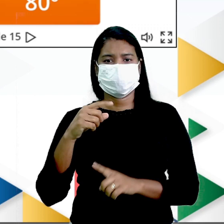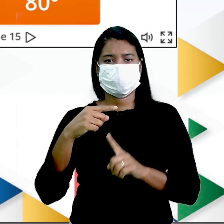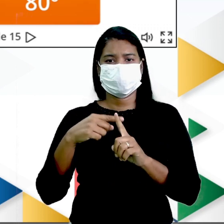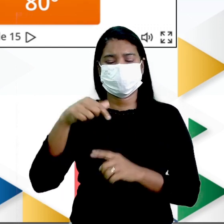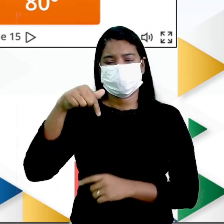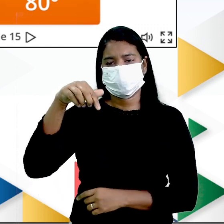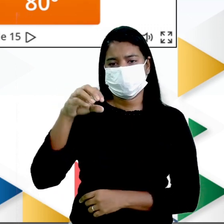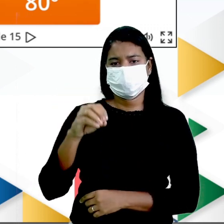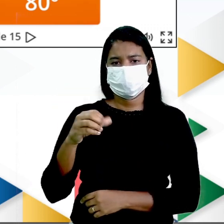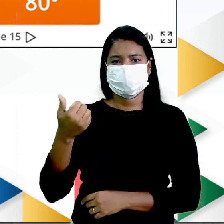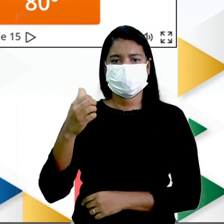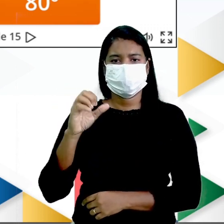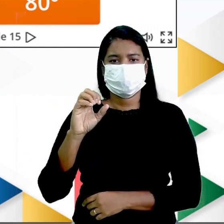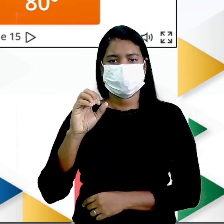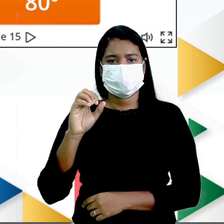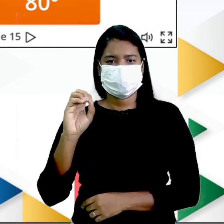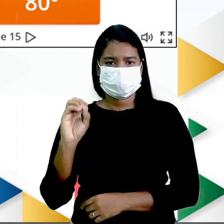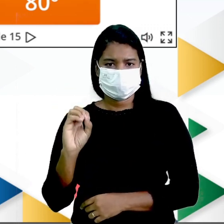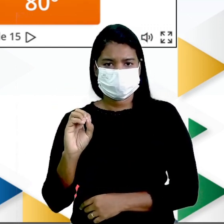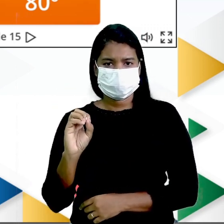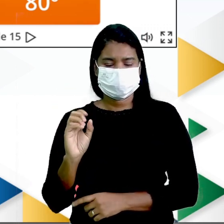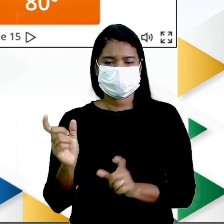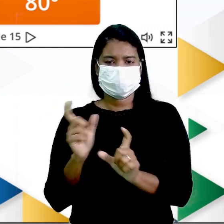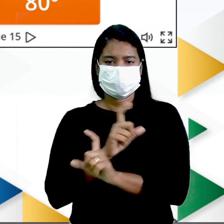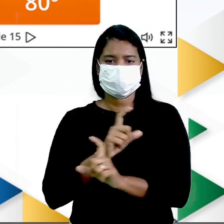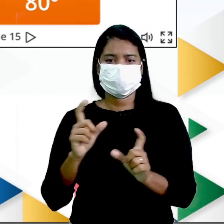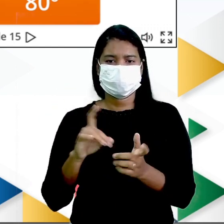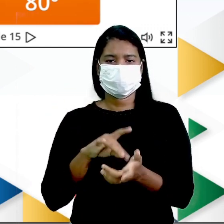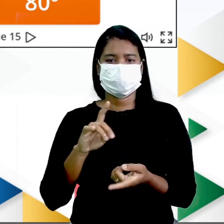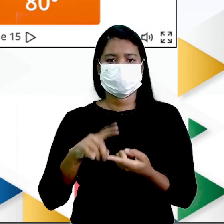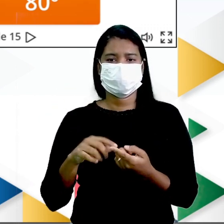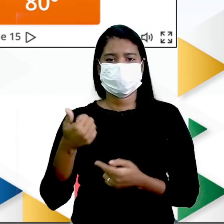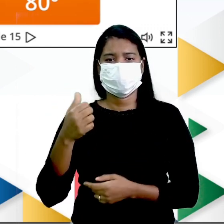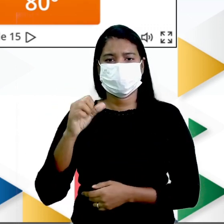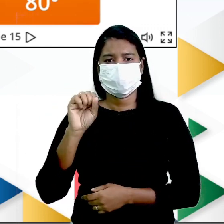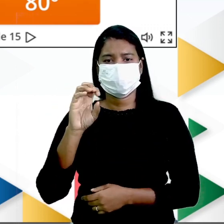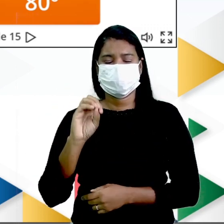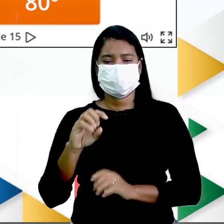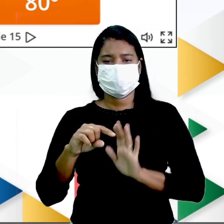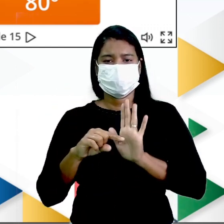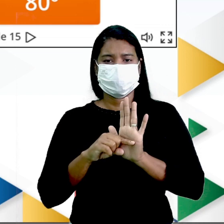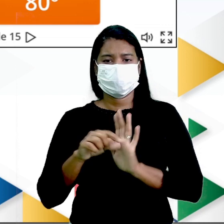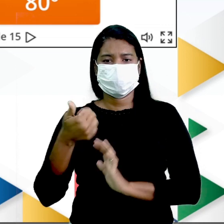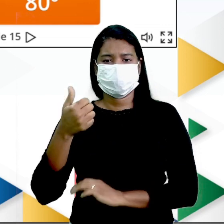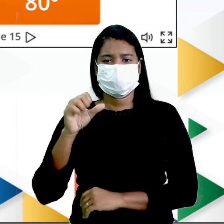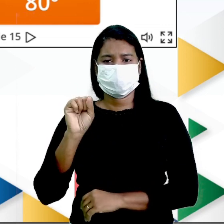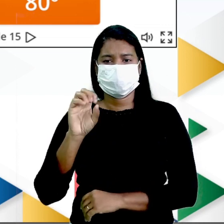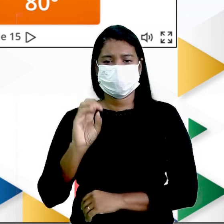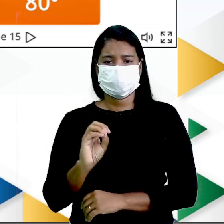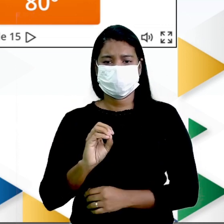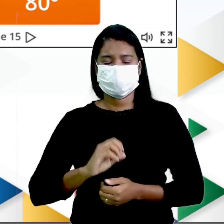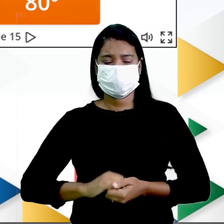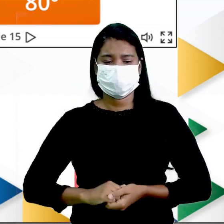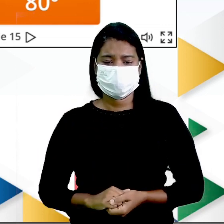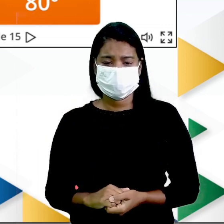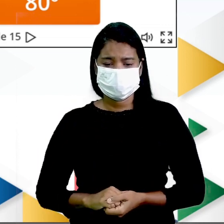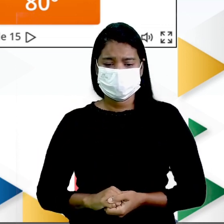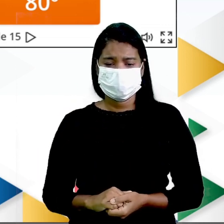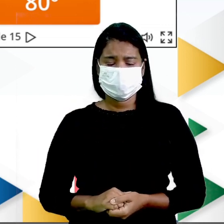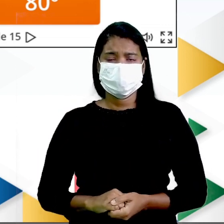110, eu vou passar esse 110 para o outro lado, então vai ficar 180 menos 180 graus, menos 110,